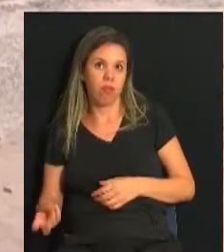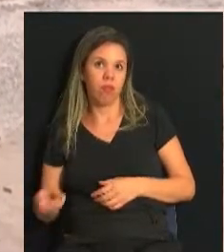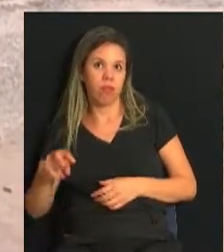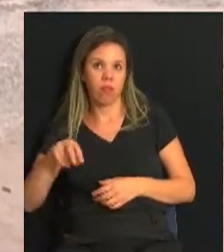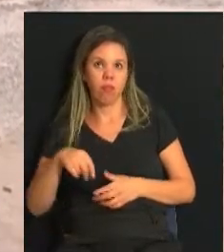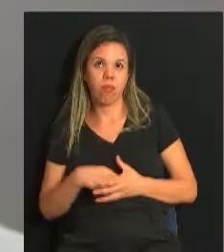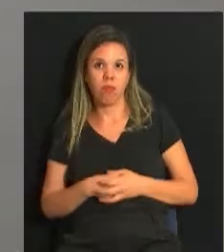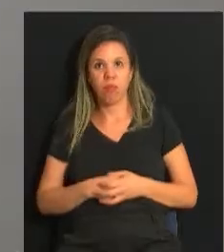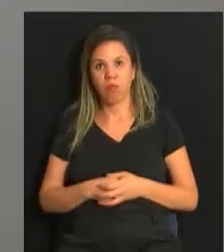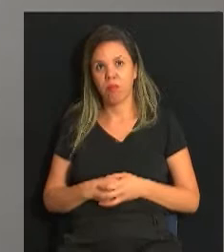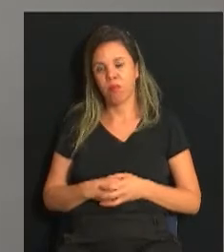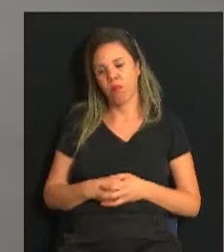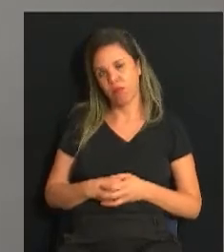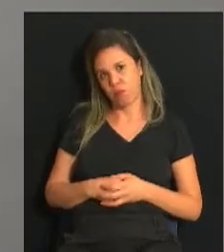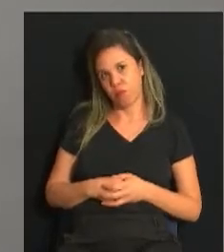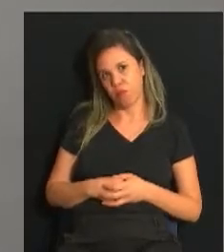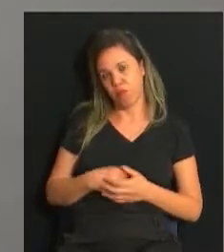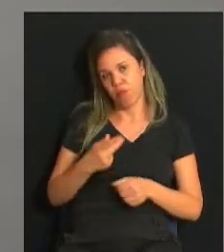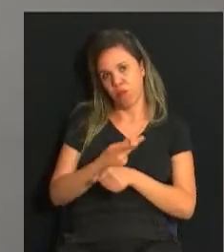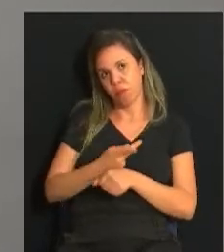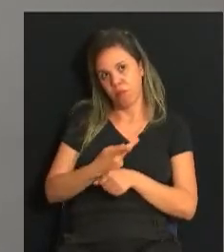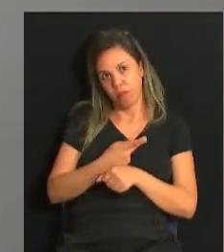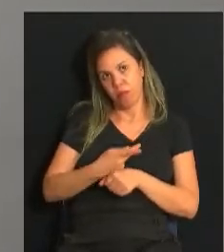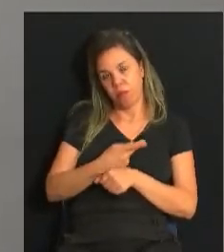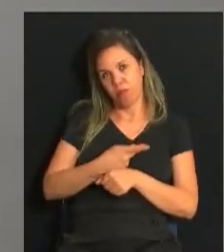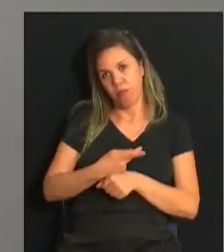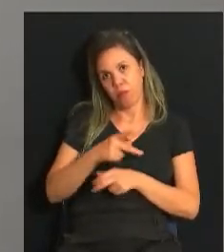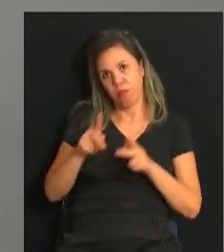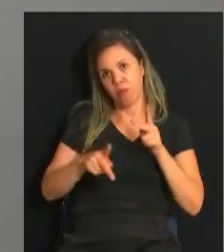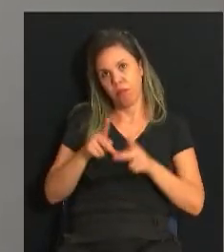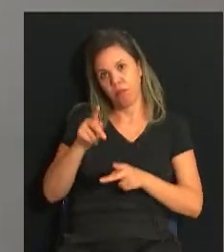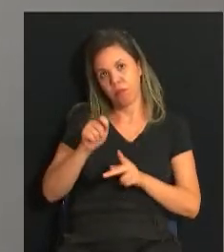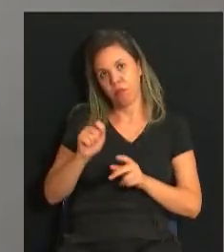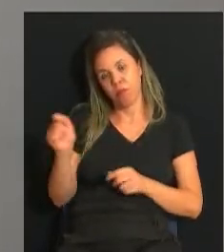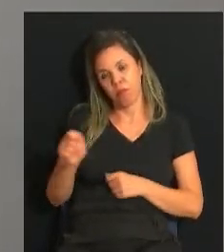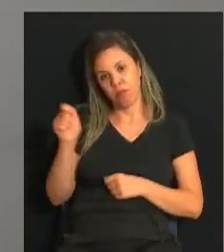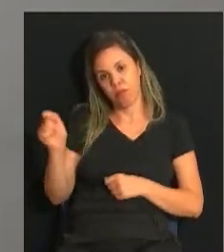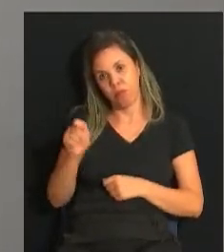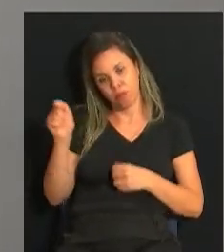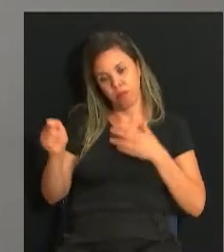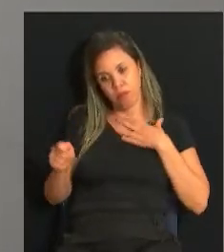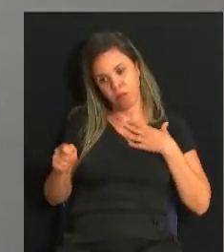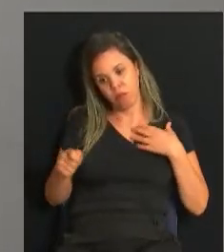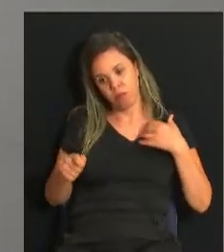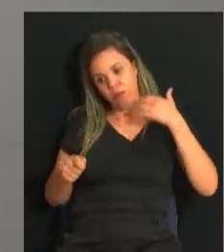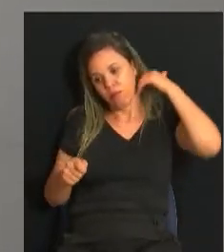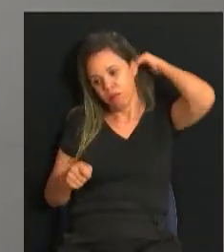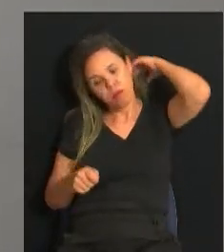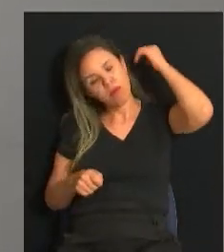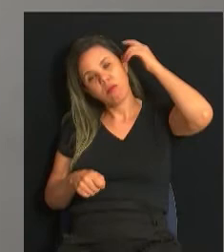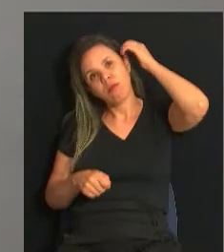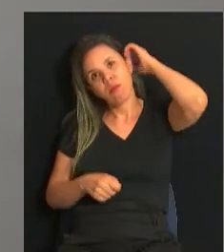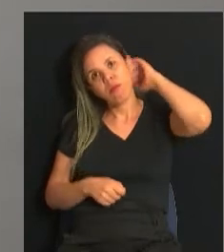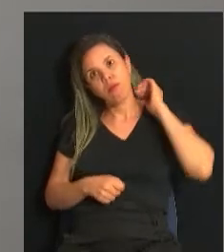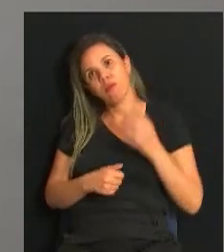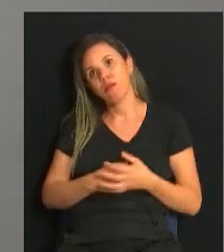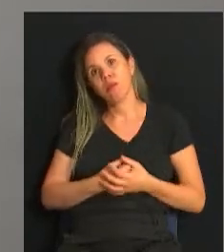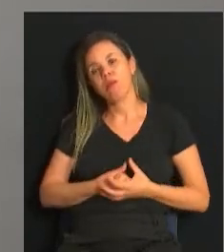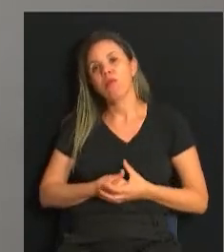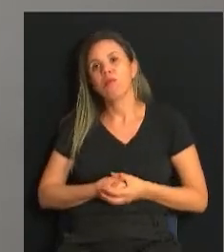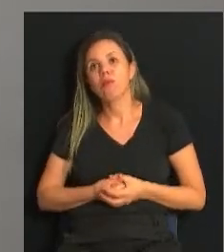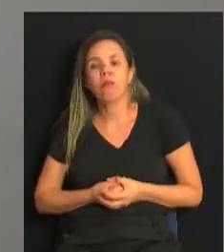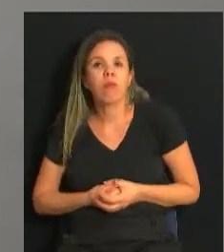tropeçado no local fazer isso nos procuraram todos os moradores Associação lá e é é